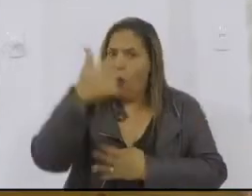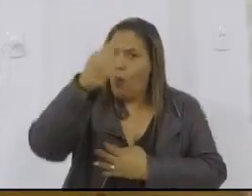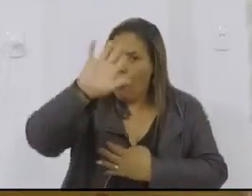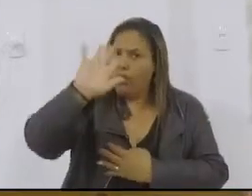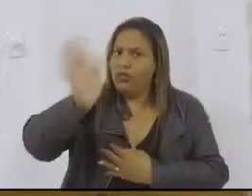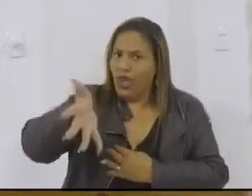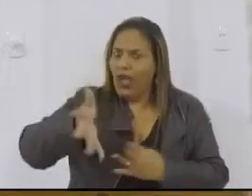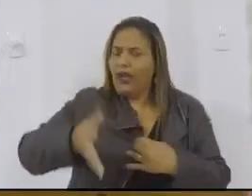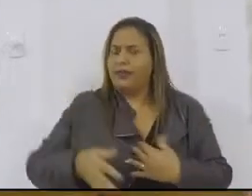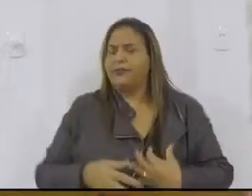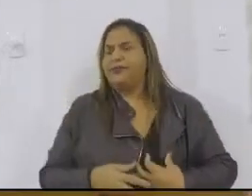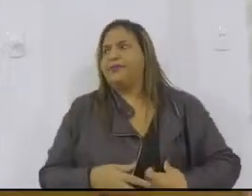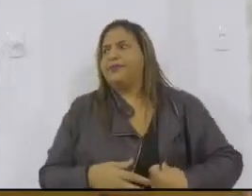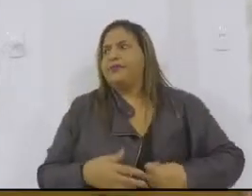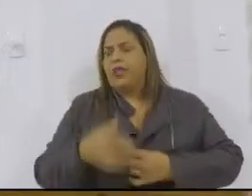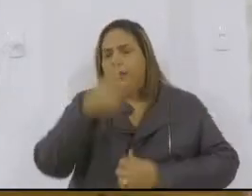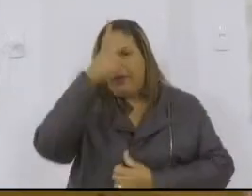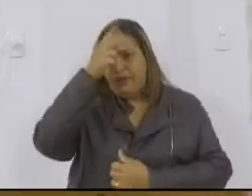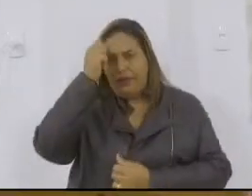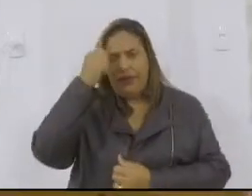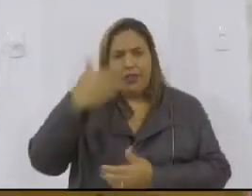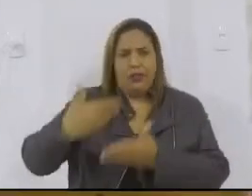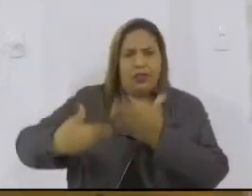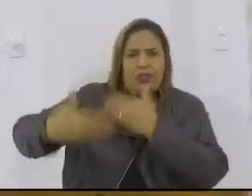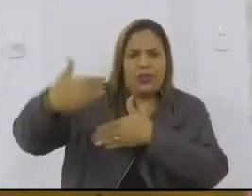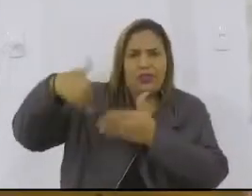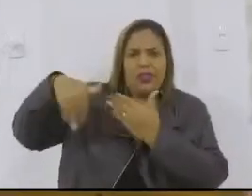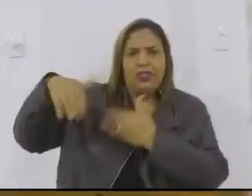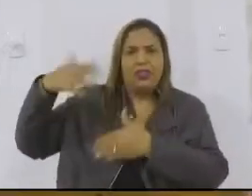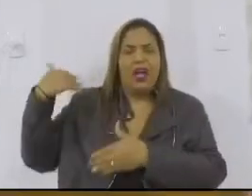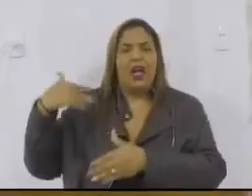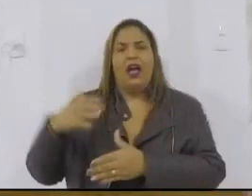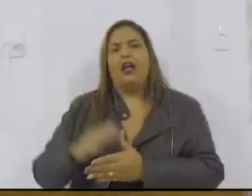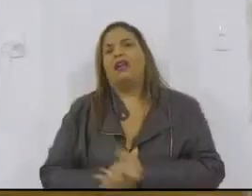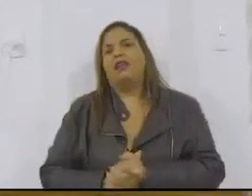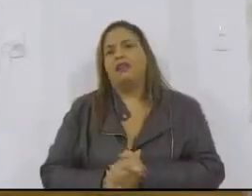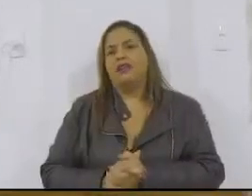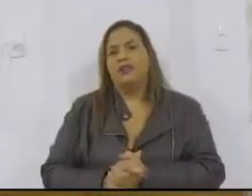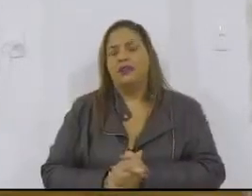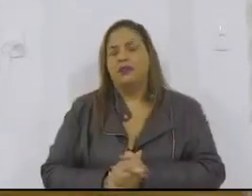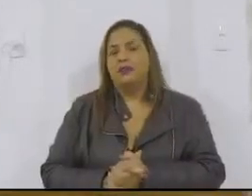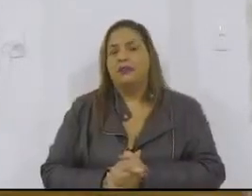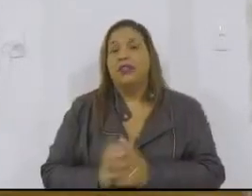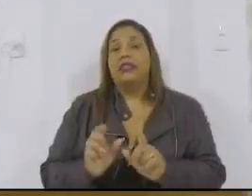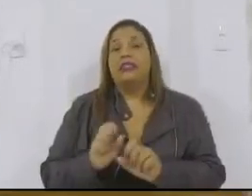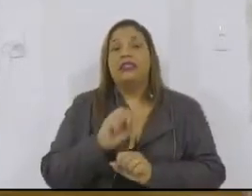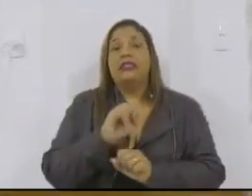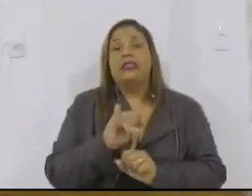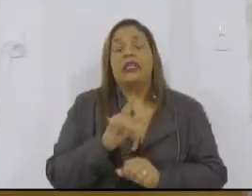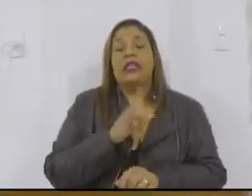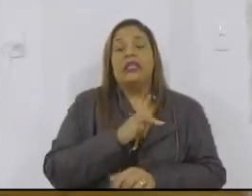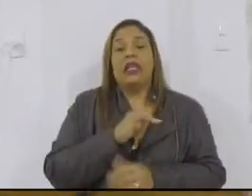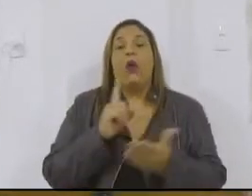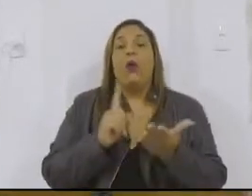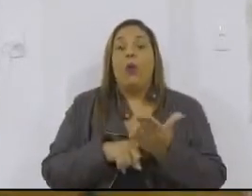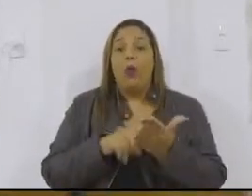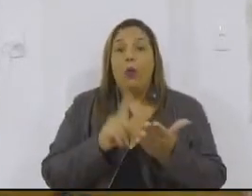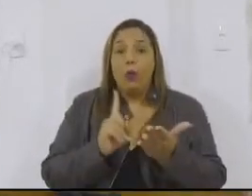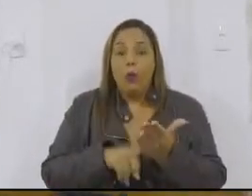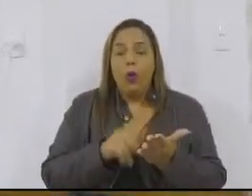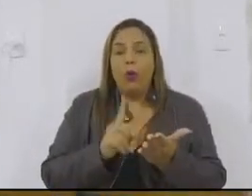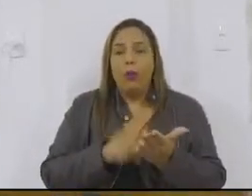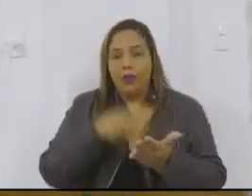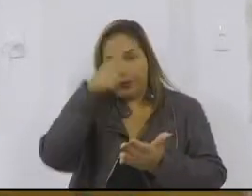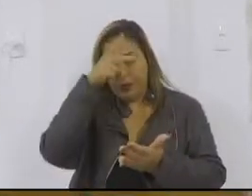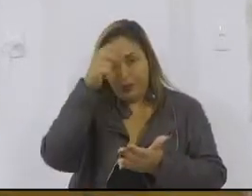não. Essa licitação dele é antiga aqui no município. Então, se ele tem compromisso com o